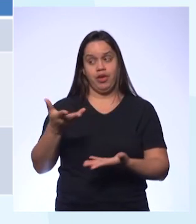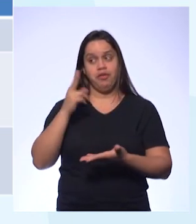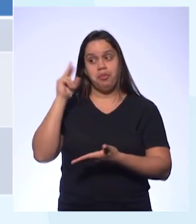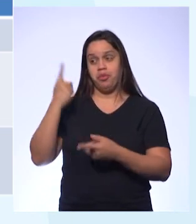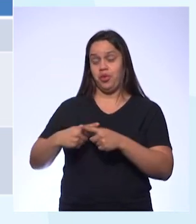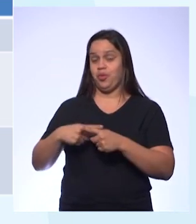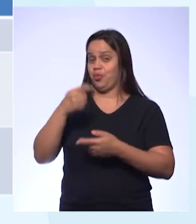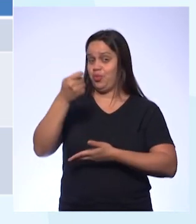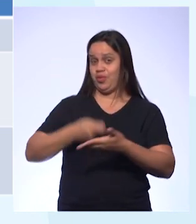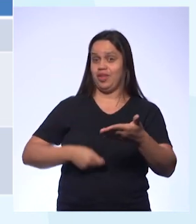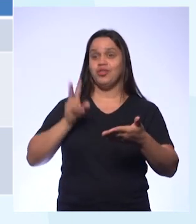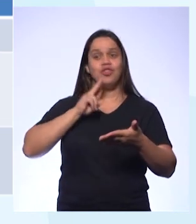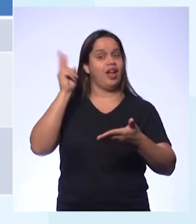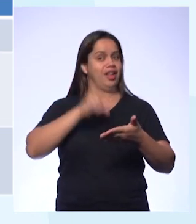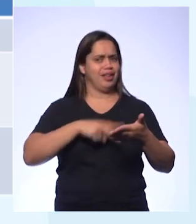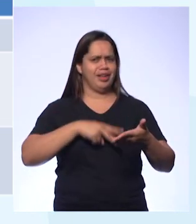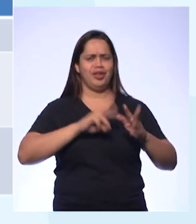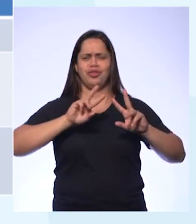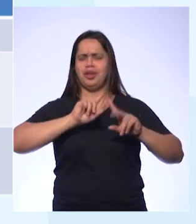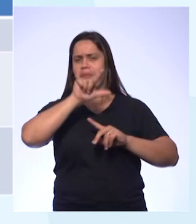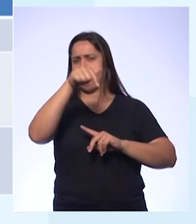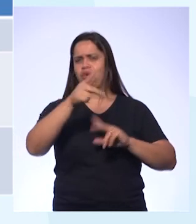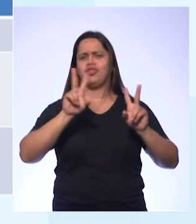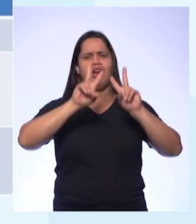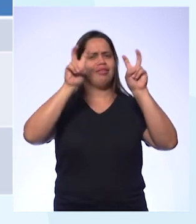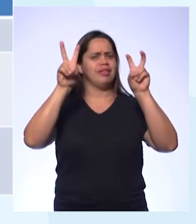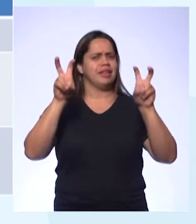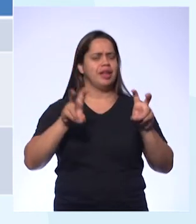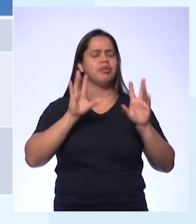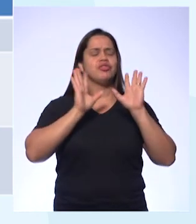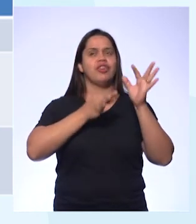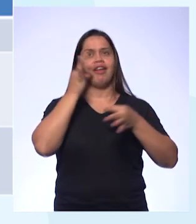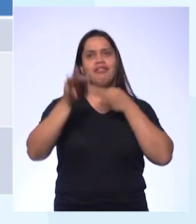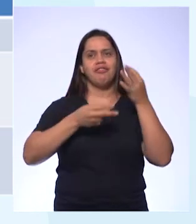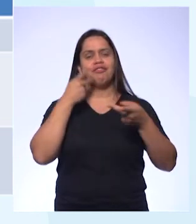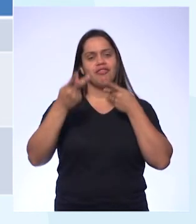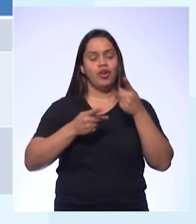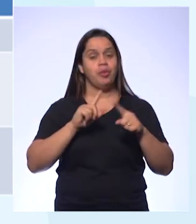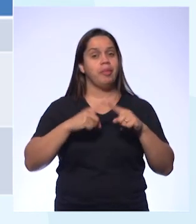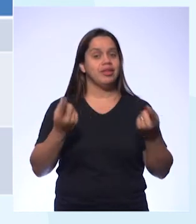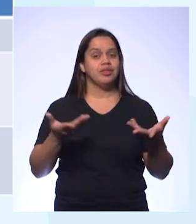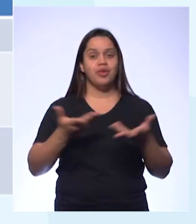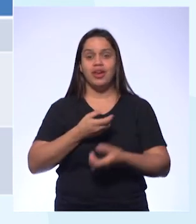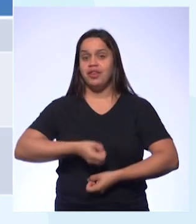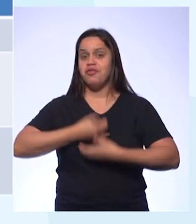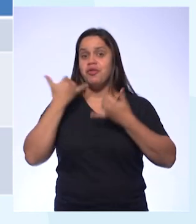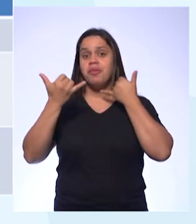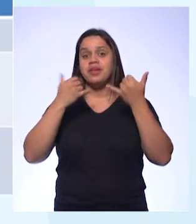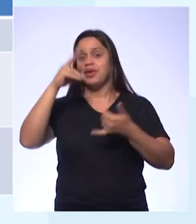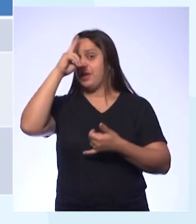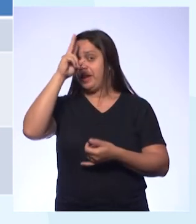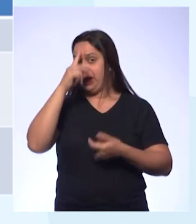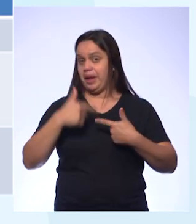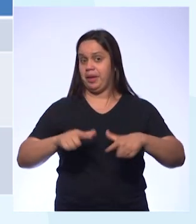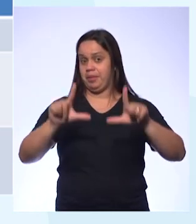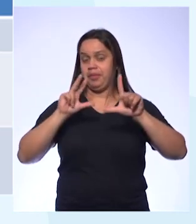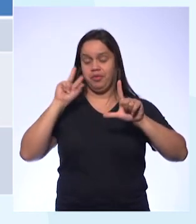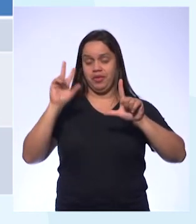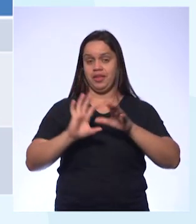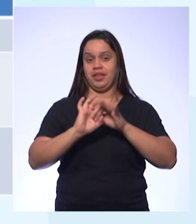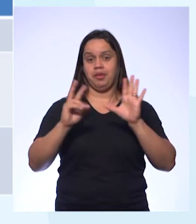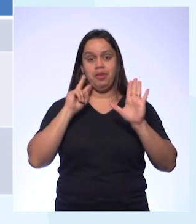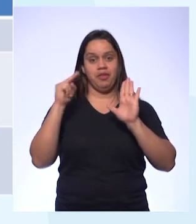leu, já falamos de várias outras coisas, e eu quero ver quem lembra alguma dessas informações. Vamos deixar na tela. Ou